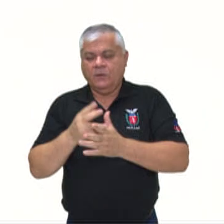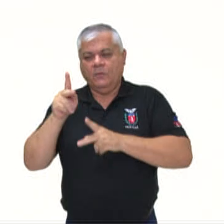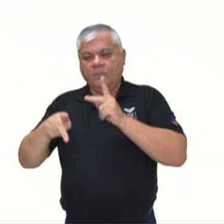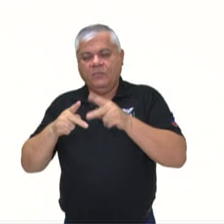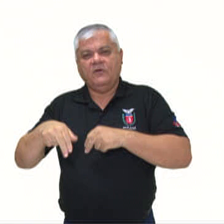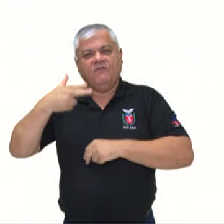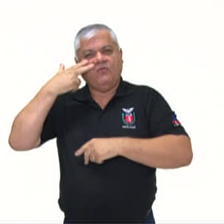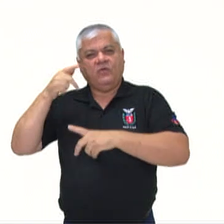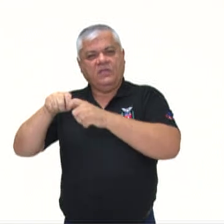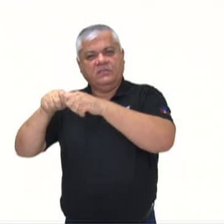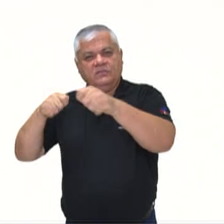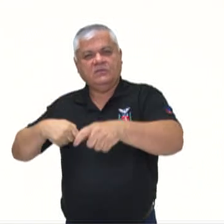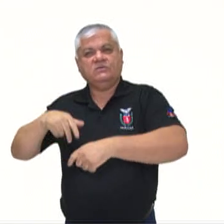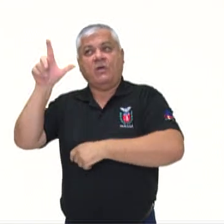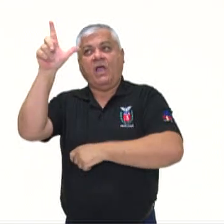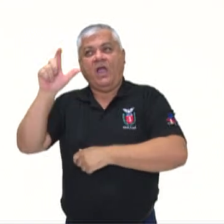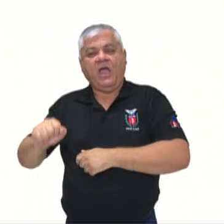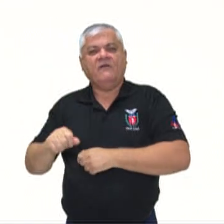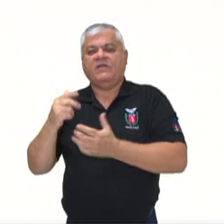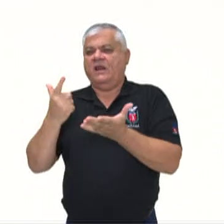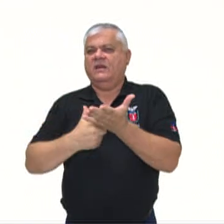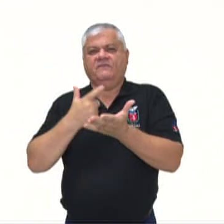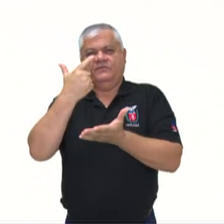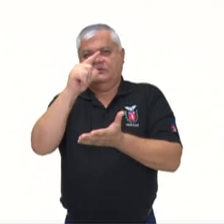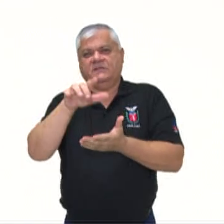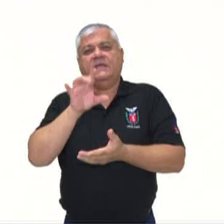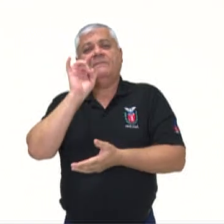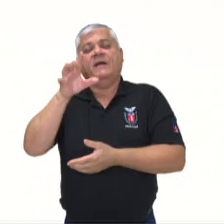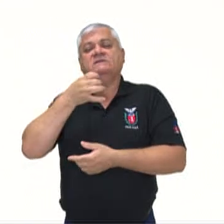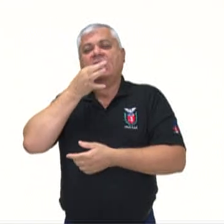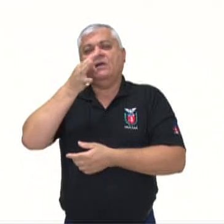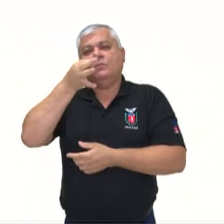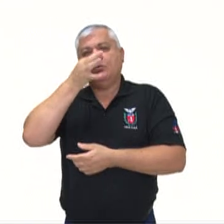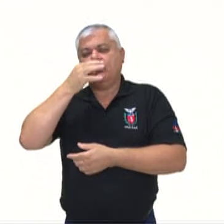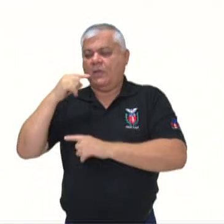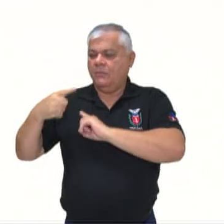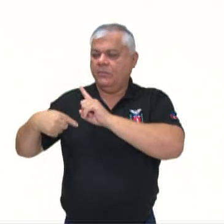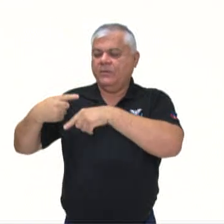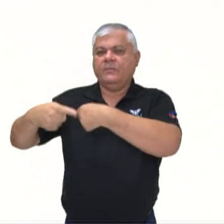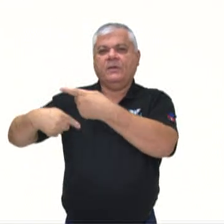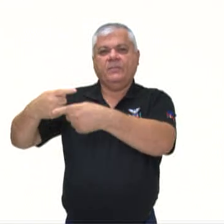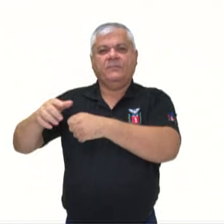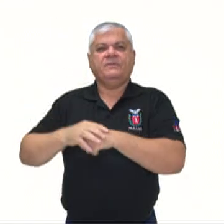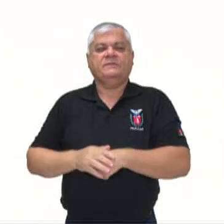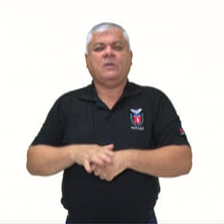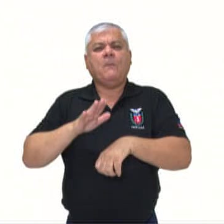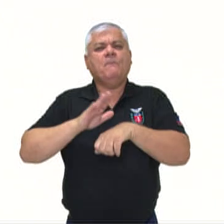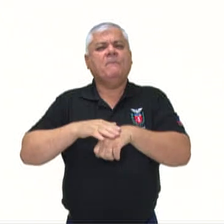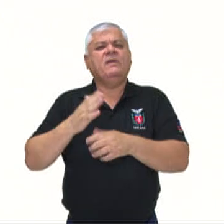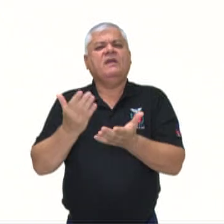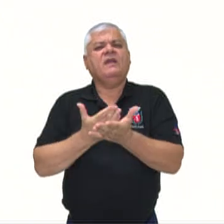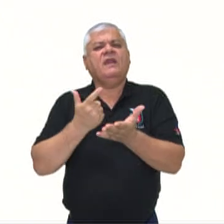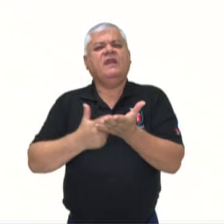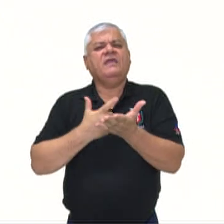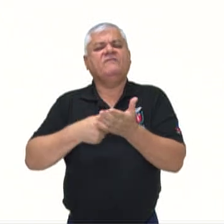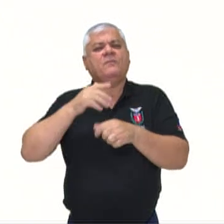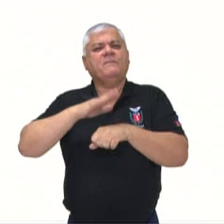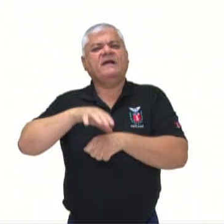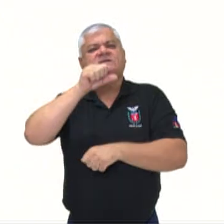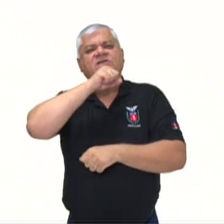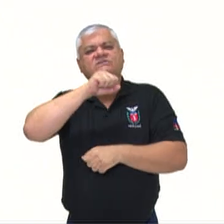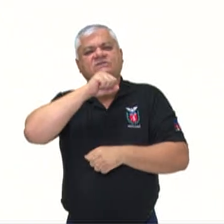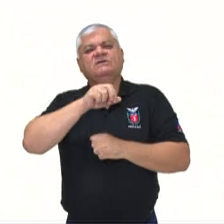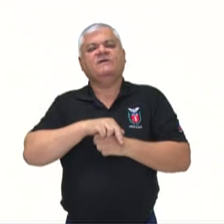mantêm na tradição oral e que o livro sagrado mais antigo do mundo é o Rig Vedas do hinduísmo e que o livro sagrado do judaísmo é o